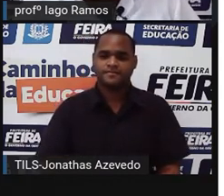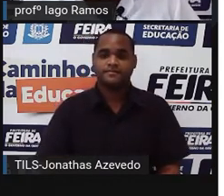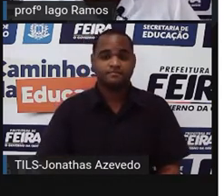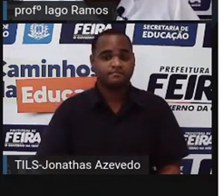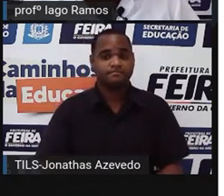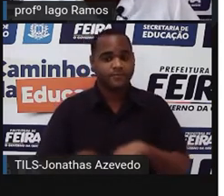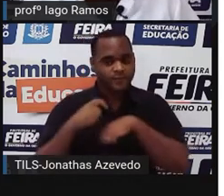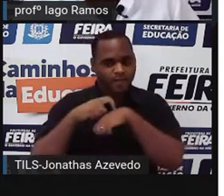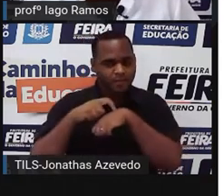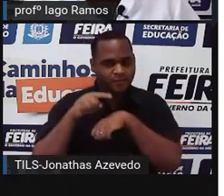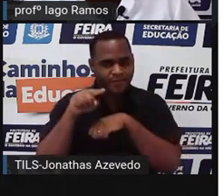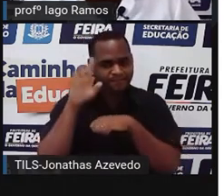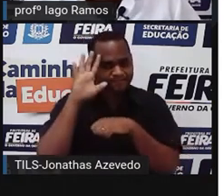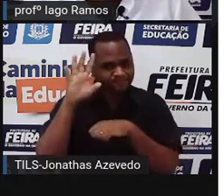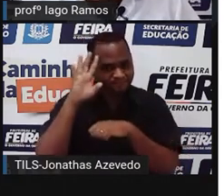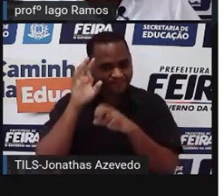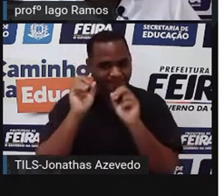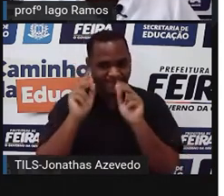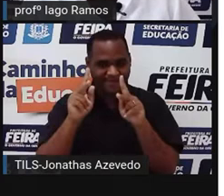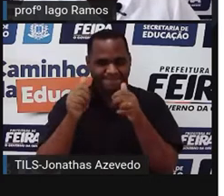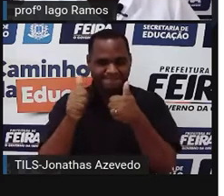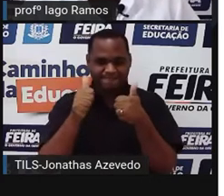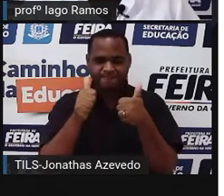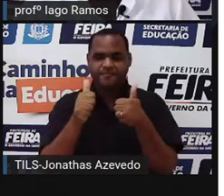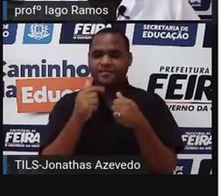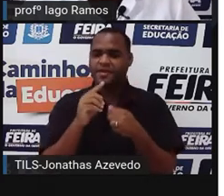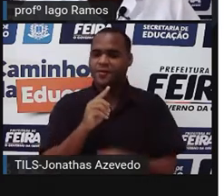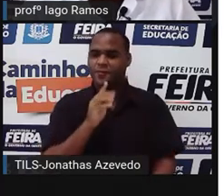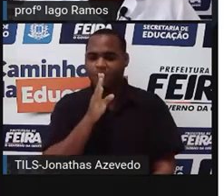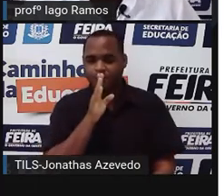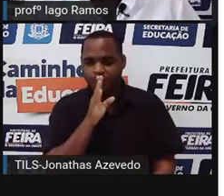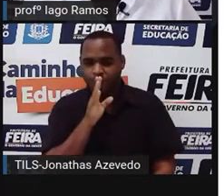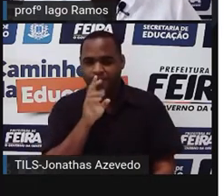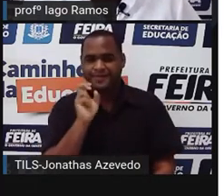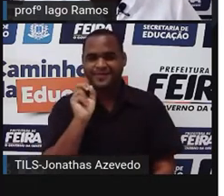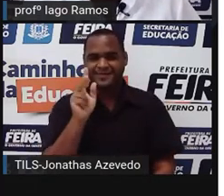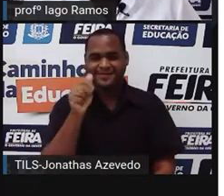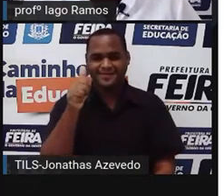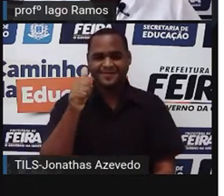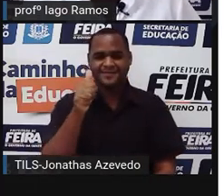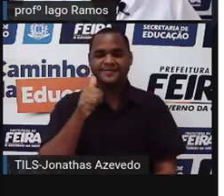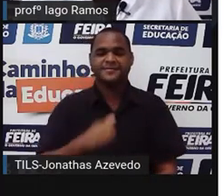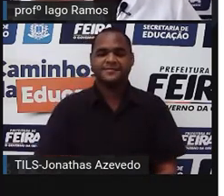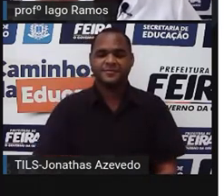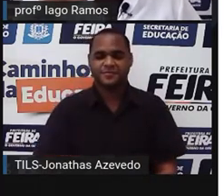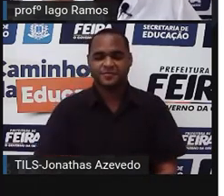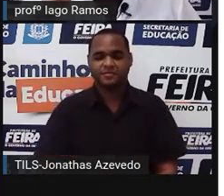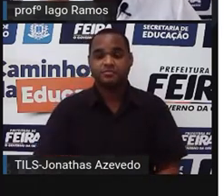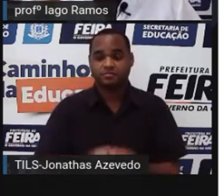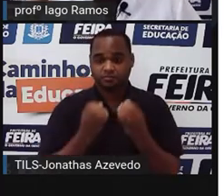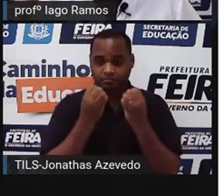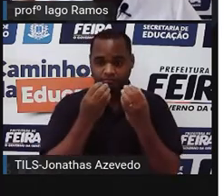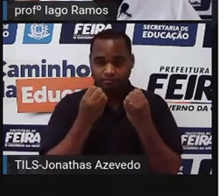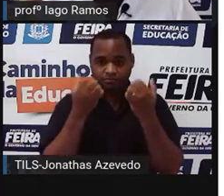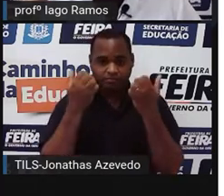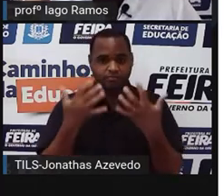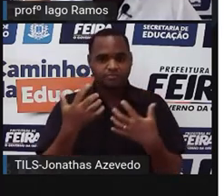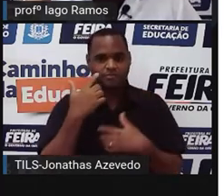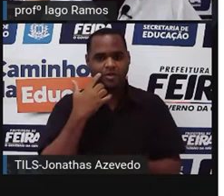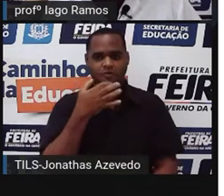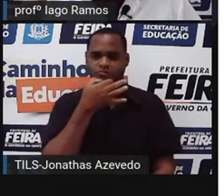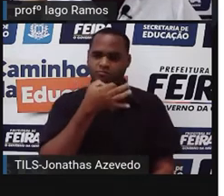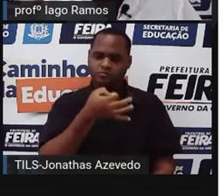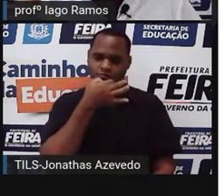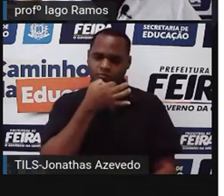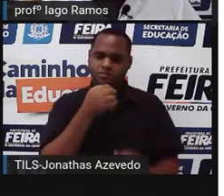Dei um tempo para você pensar. Por isso eu fiquei calado. Bom, então deixa eu te dar uma dica,